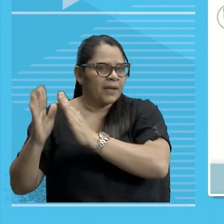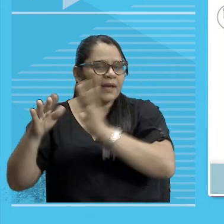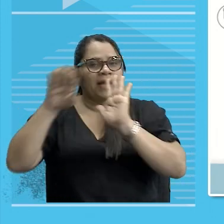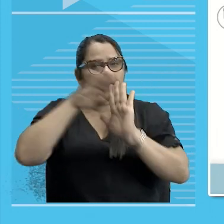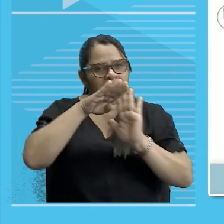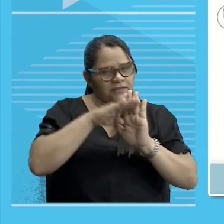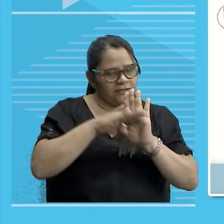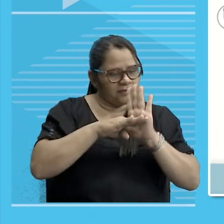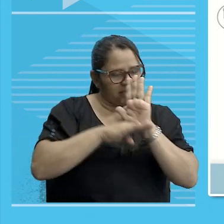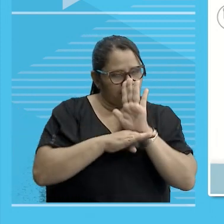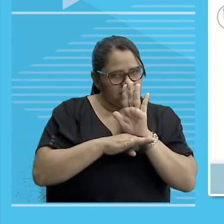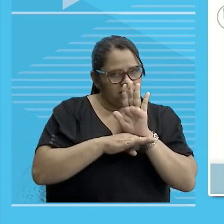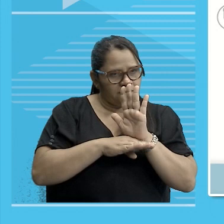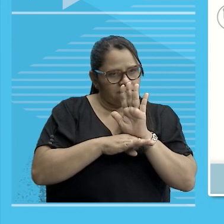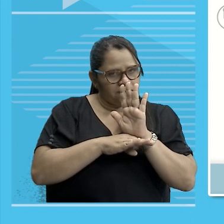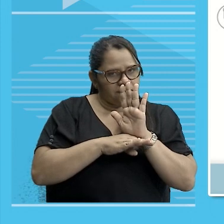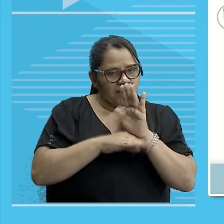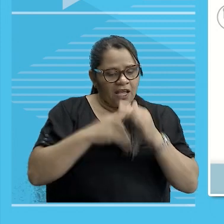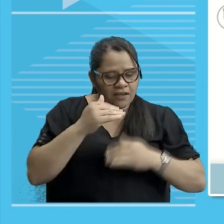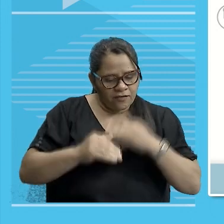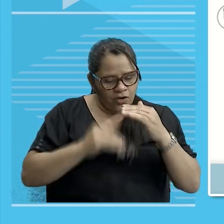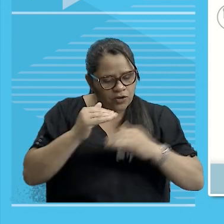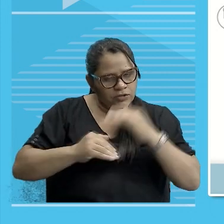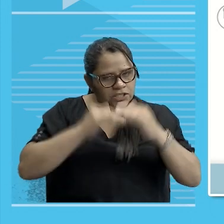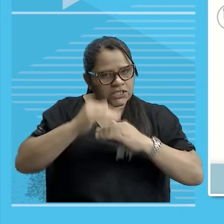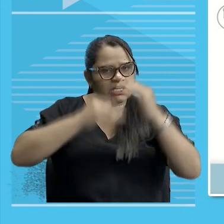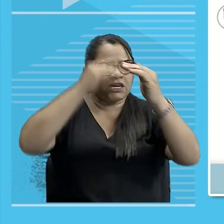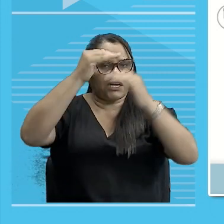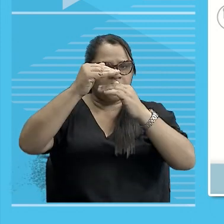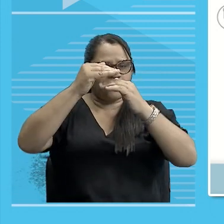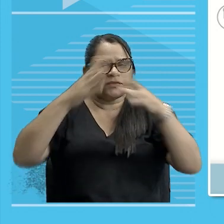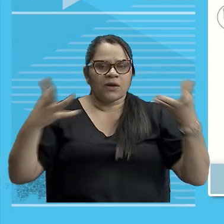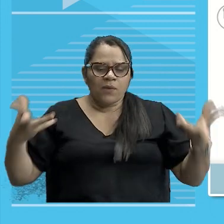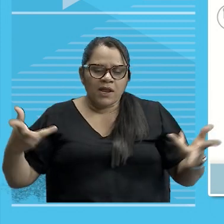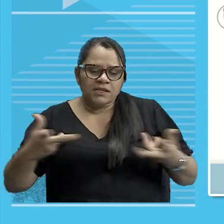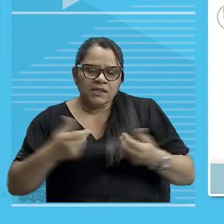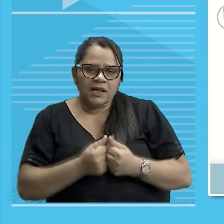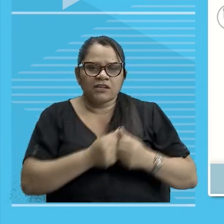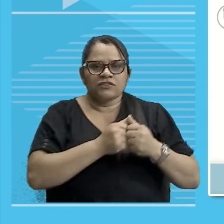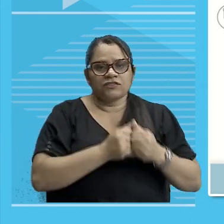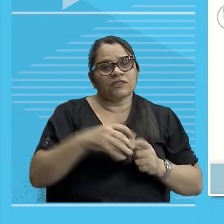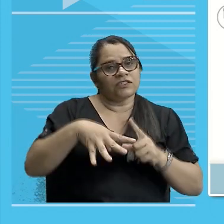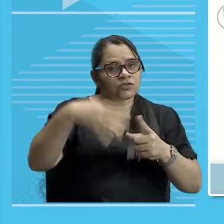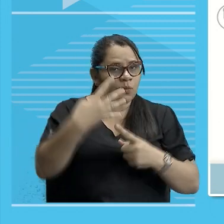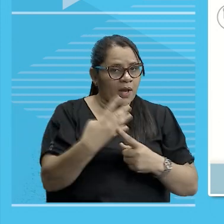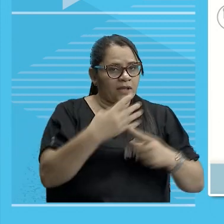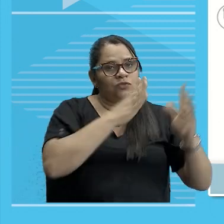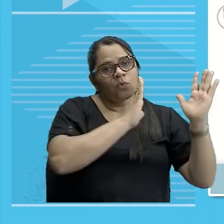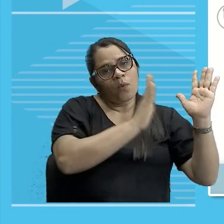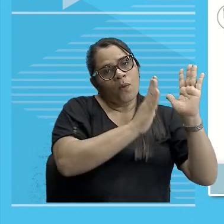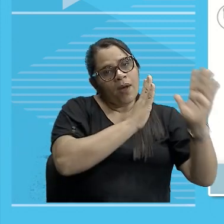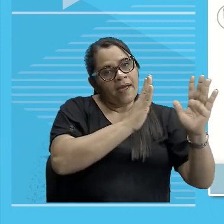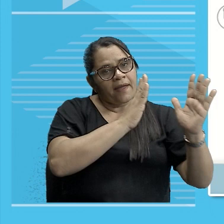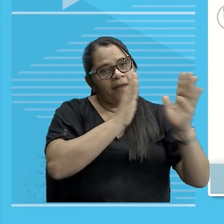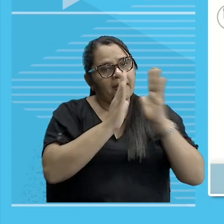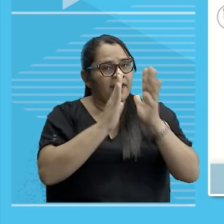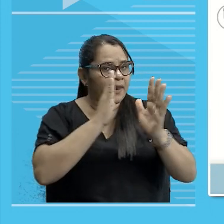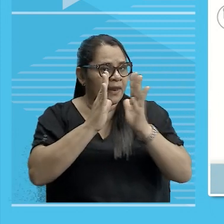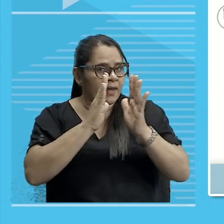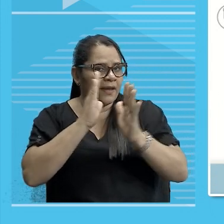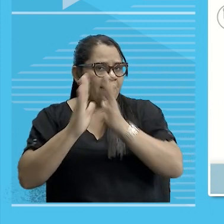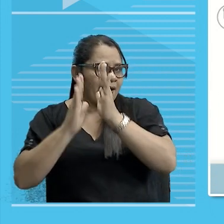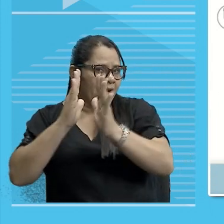classifiquem a evolução né classificar a evolução da qualidade em quatro eras isso aqui é bem tranquilo